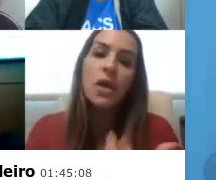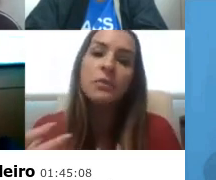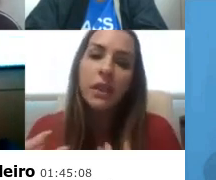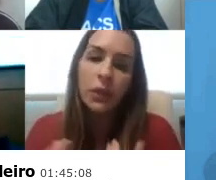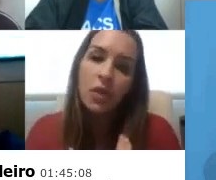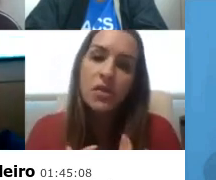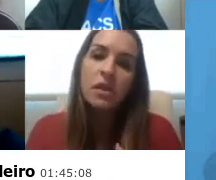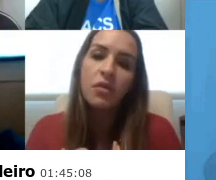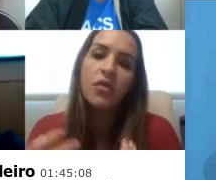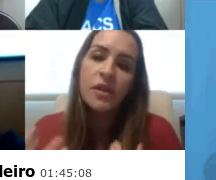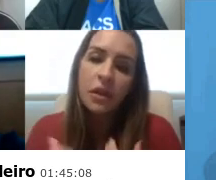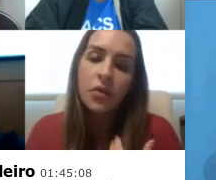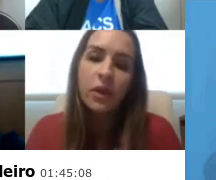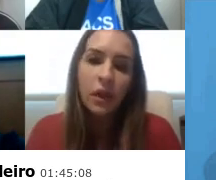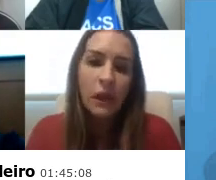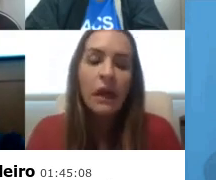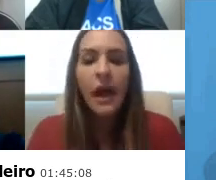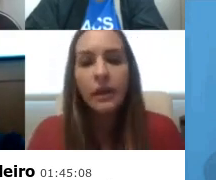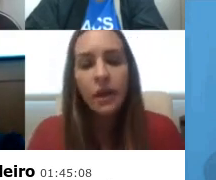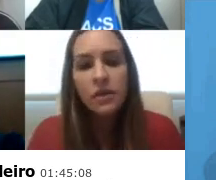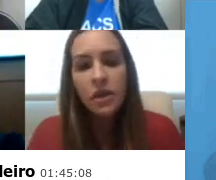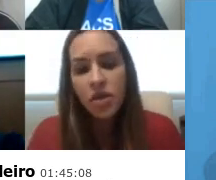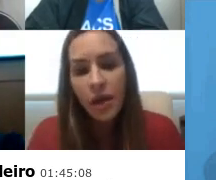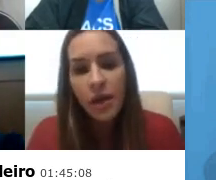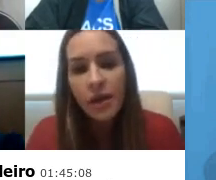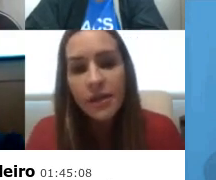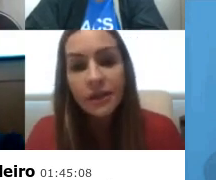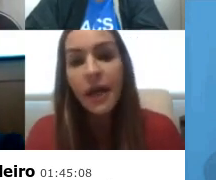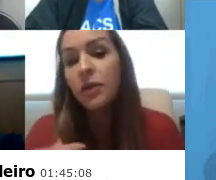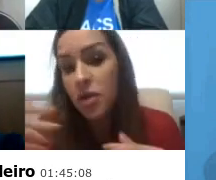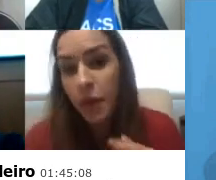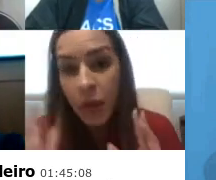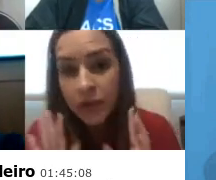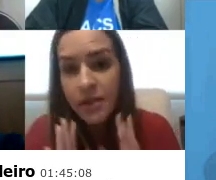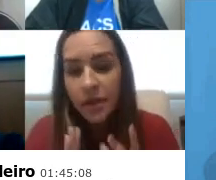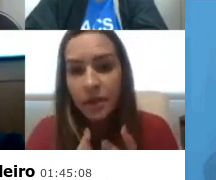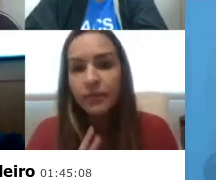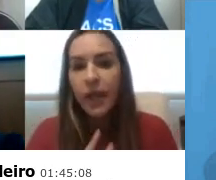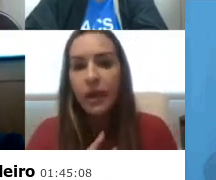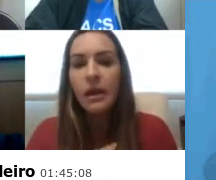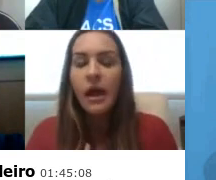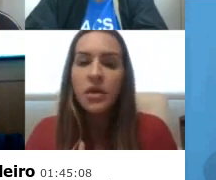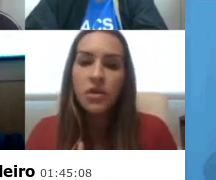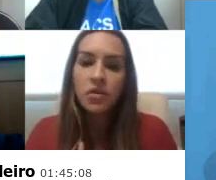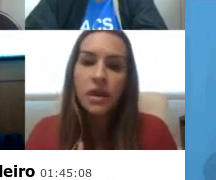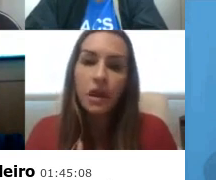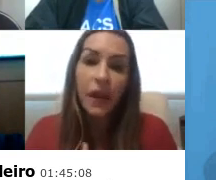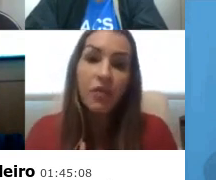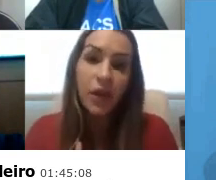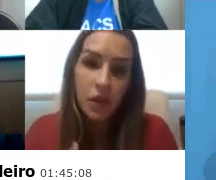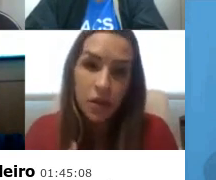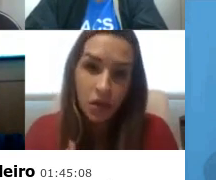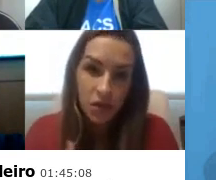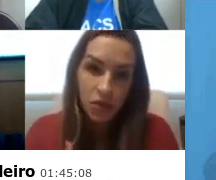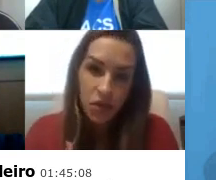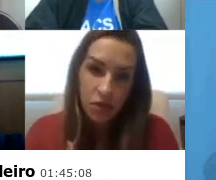já no caminho inclusive fazendo com que aquilo seja acionado antes de acontecer a gente a consegue